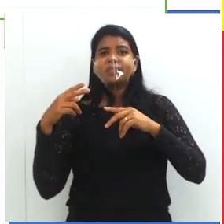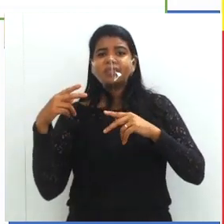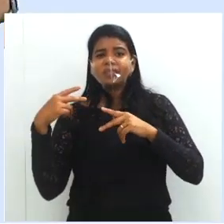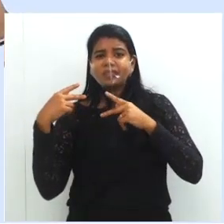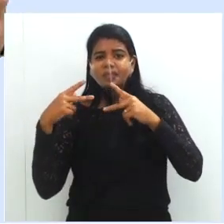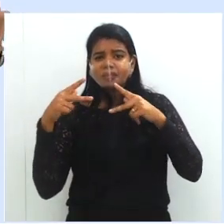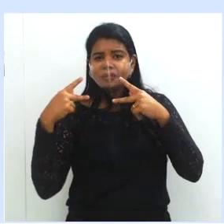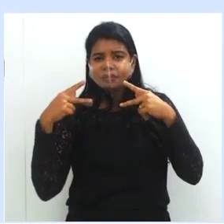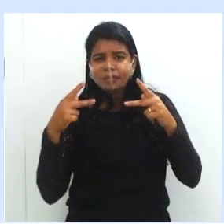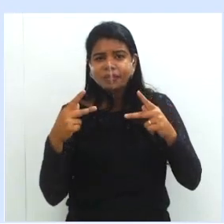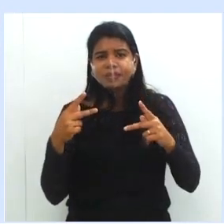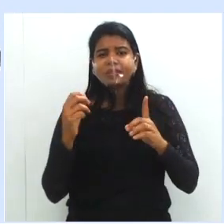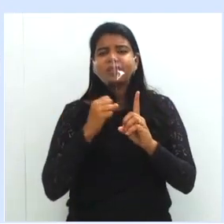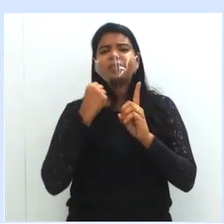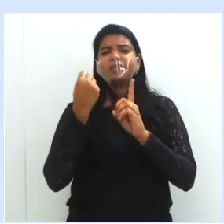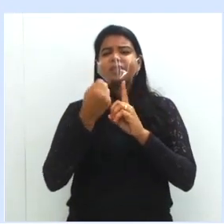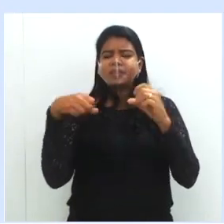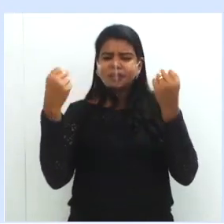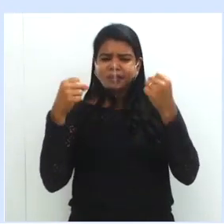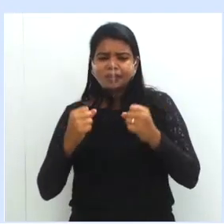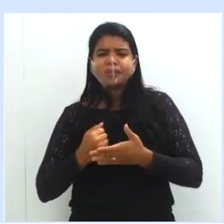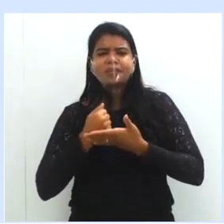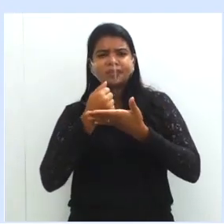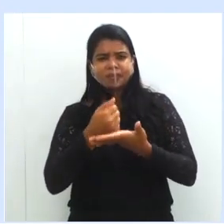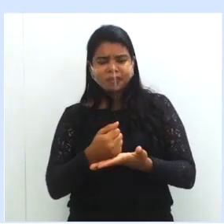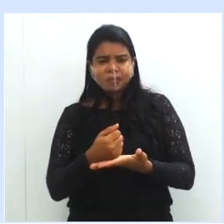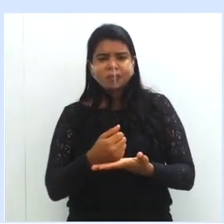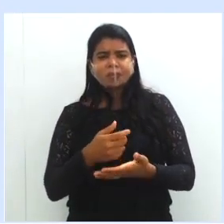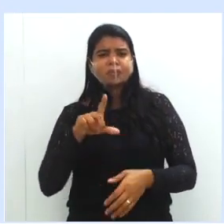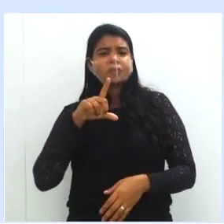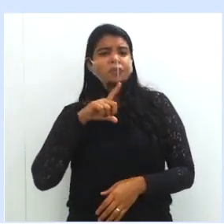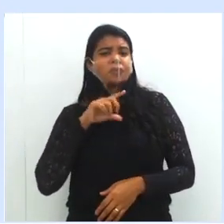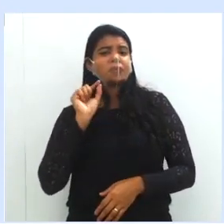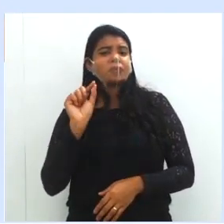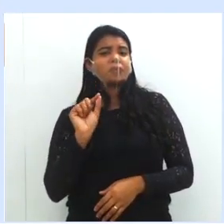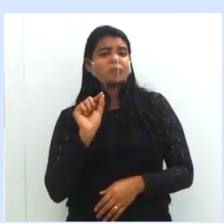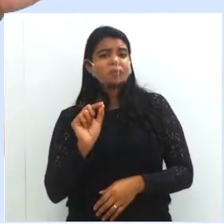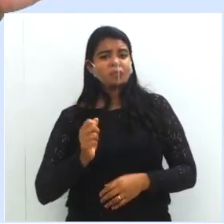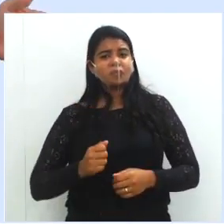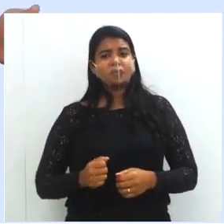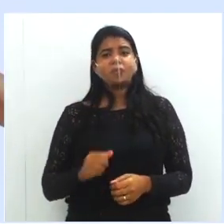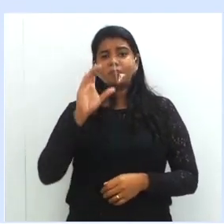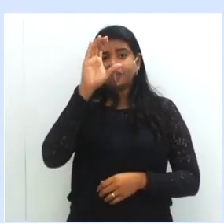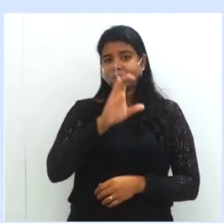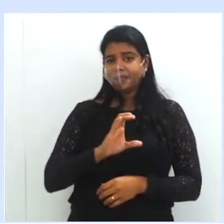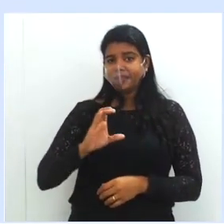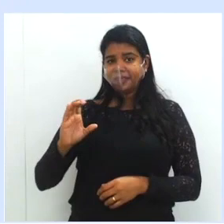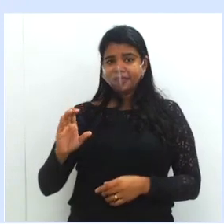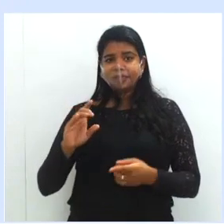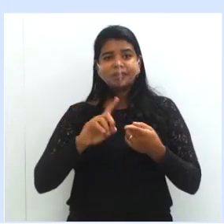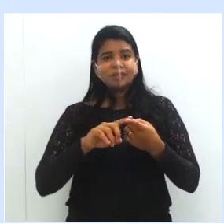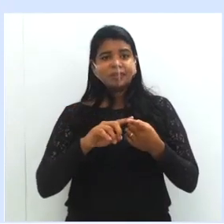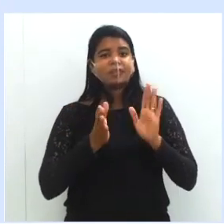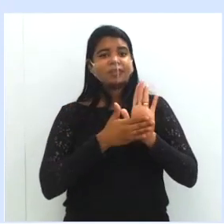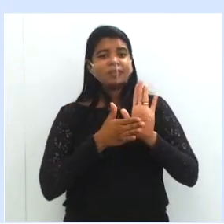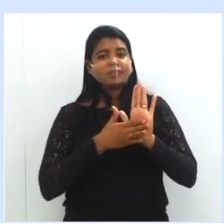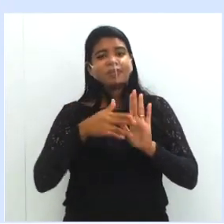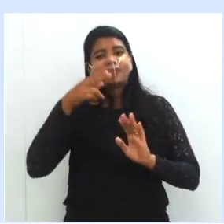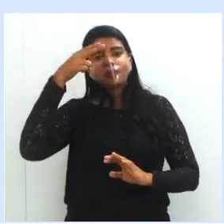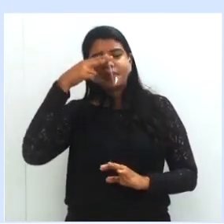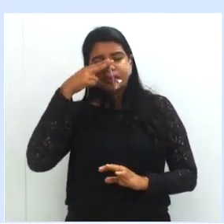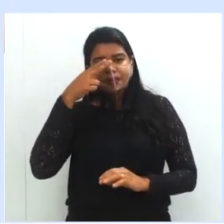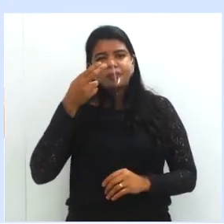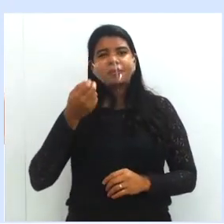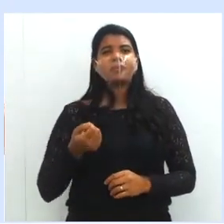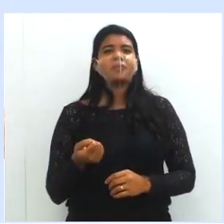sobre a necessidade social. Então nós temos justamente o quê? Tanto do lado católico quanto do lado